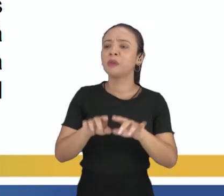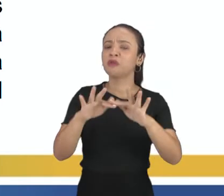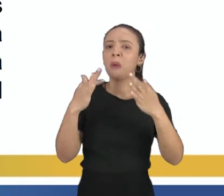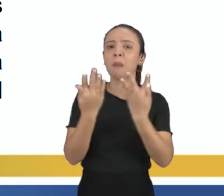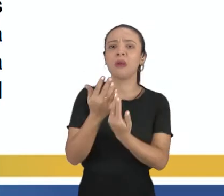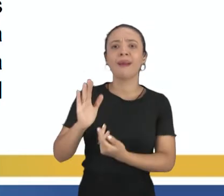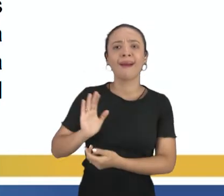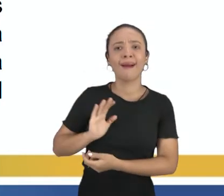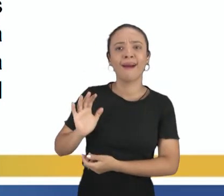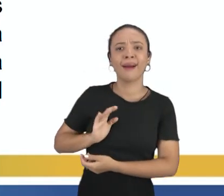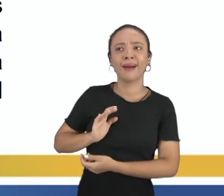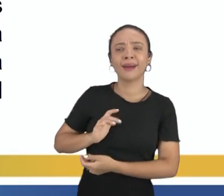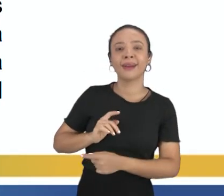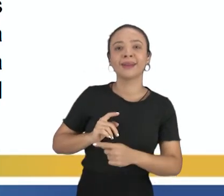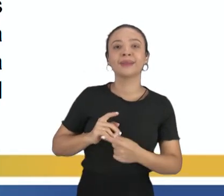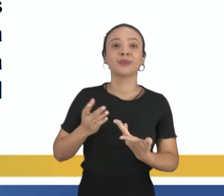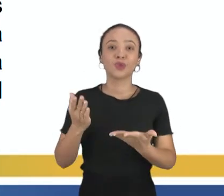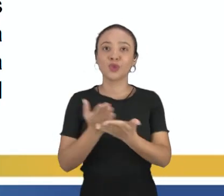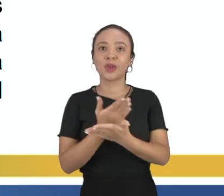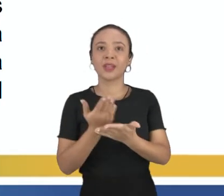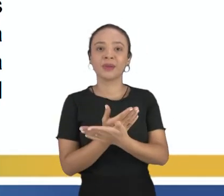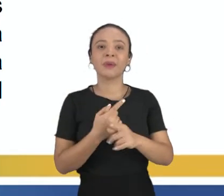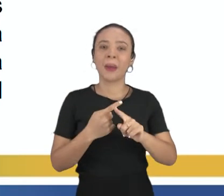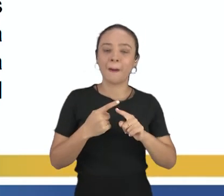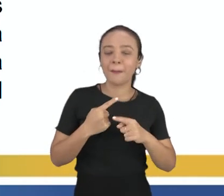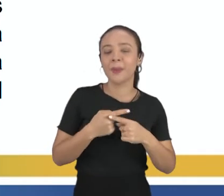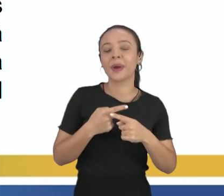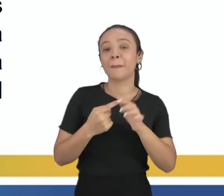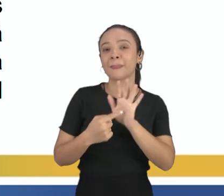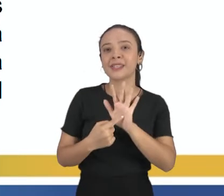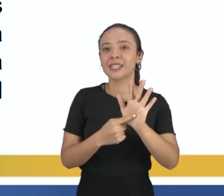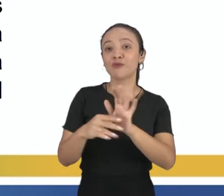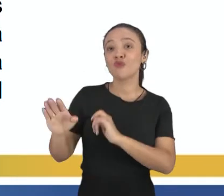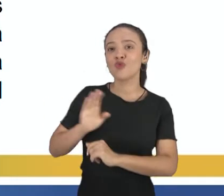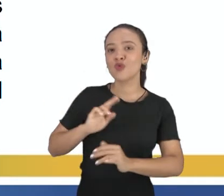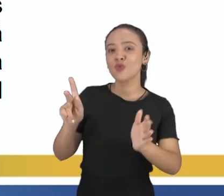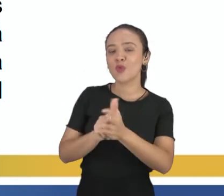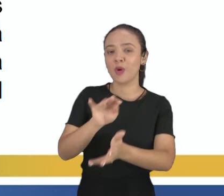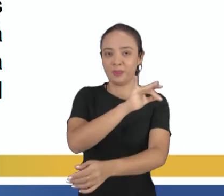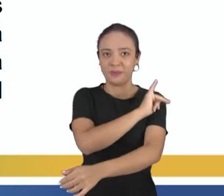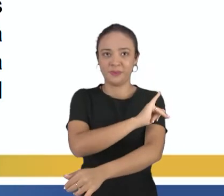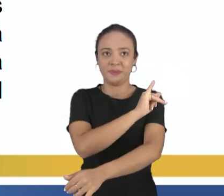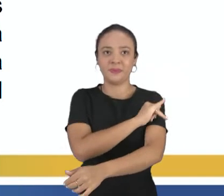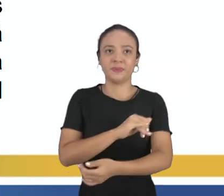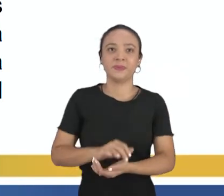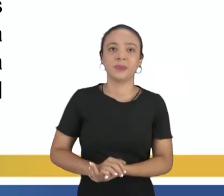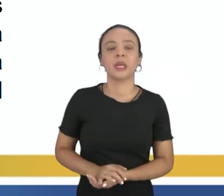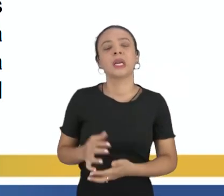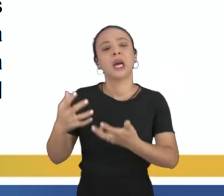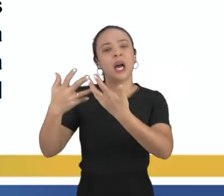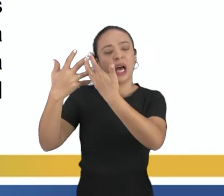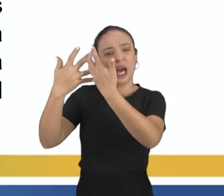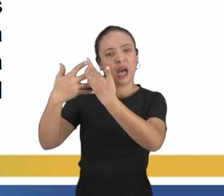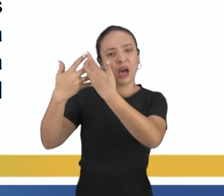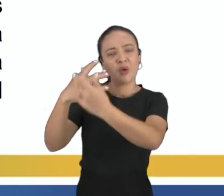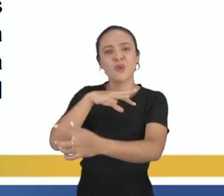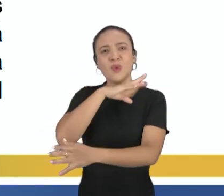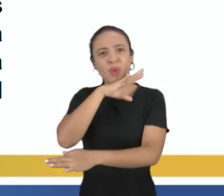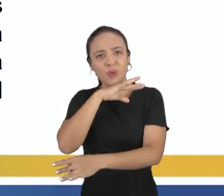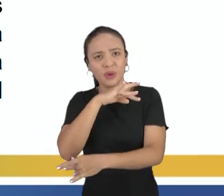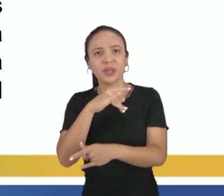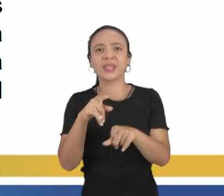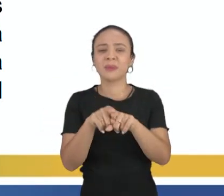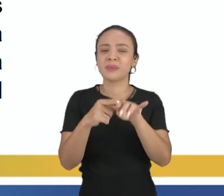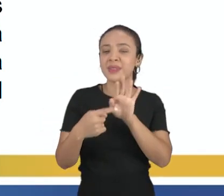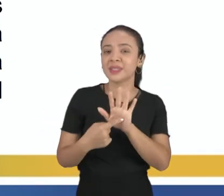um retrato da burguesia carioca e seus dramas. As reflexões pessimistas de Brás Cubas revelam as